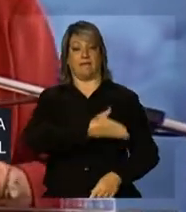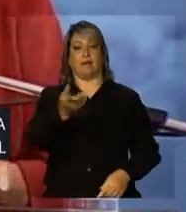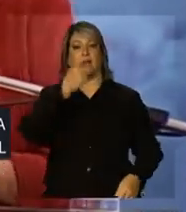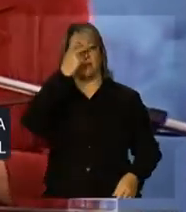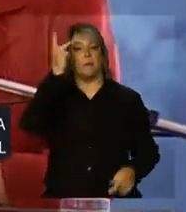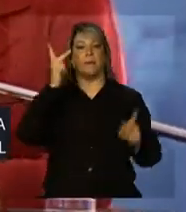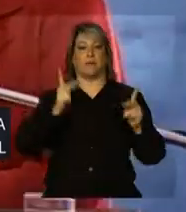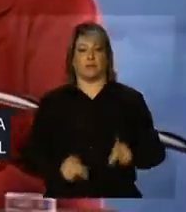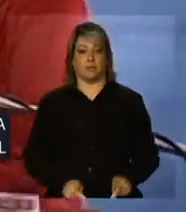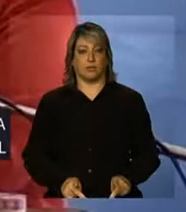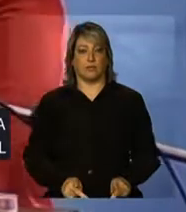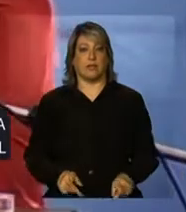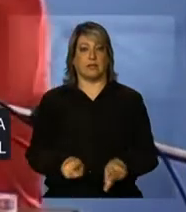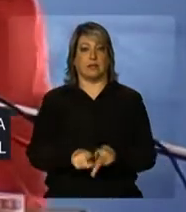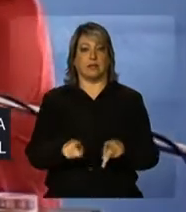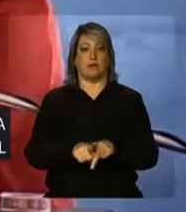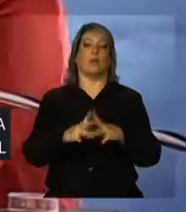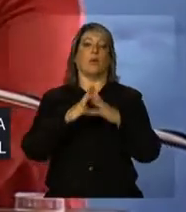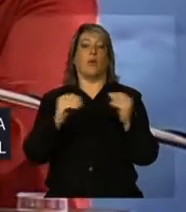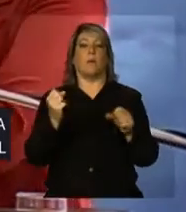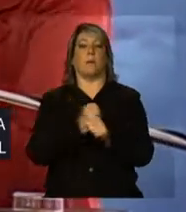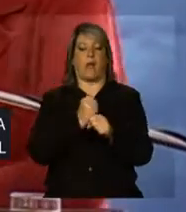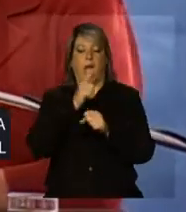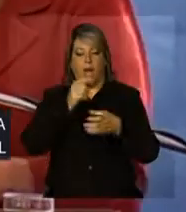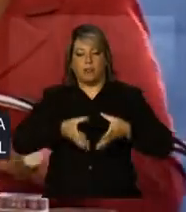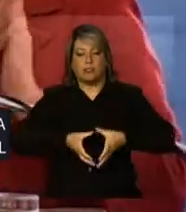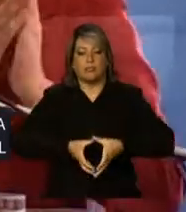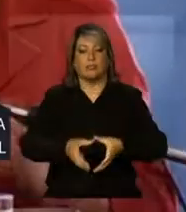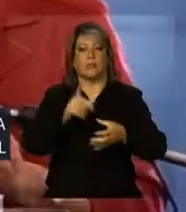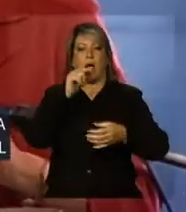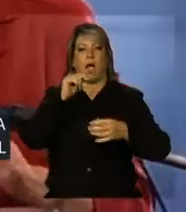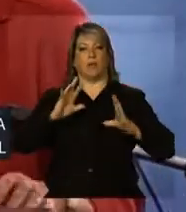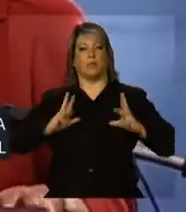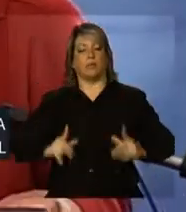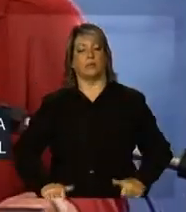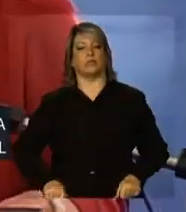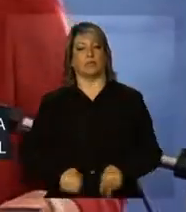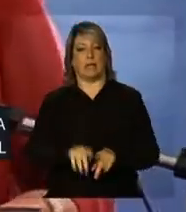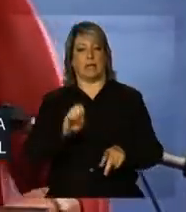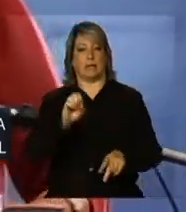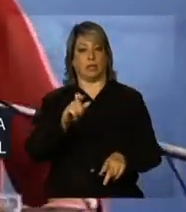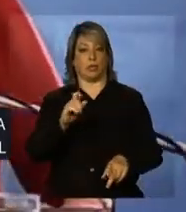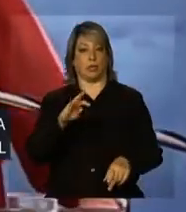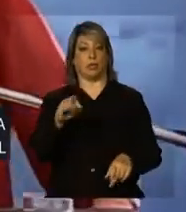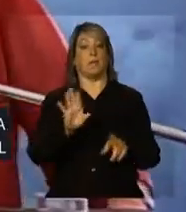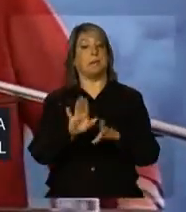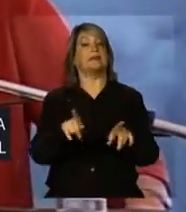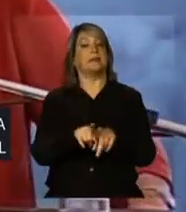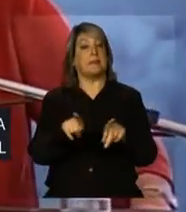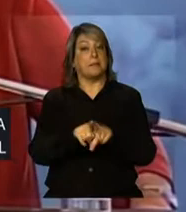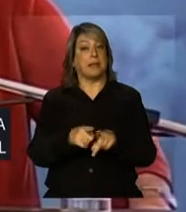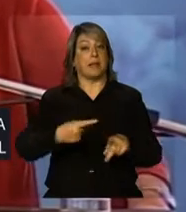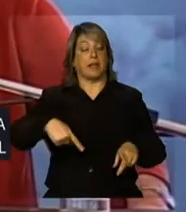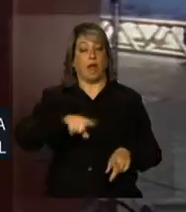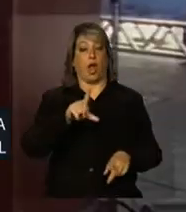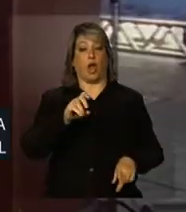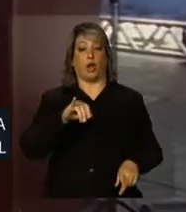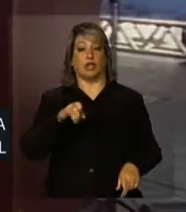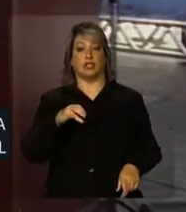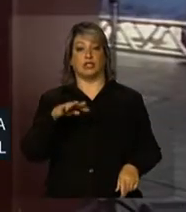população resolver os gargalos do saneamento da água do esgoto mas também aqueles da